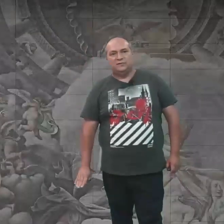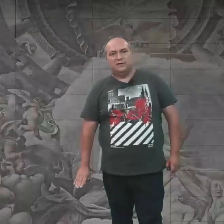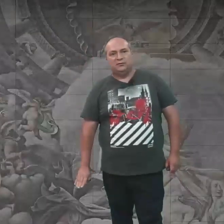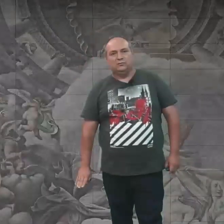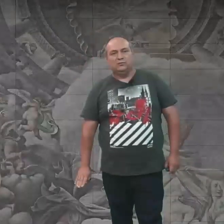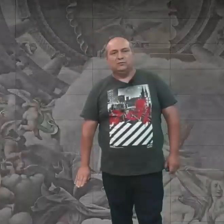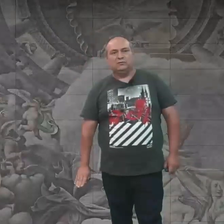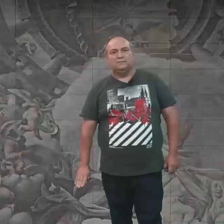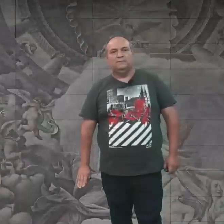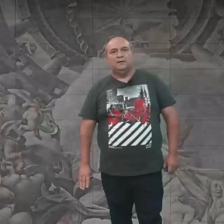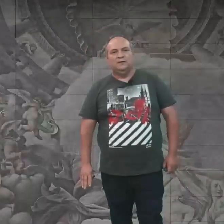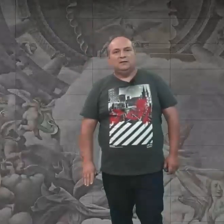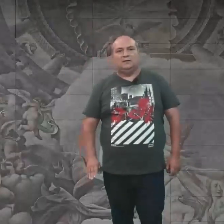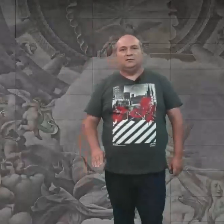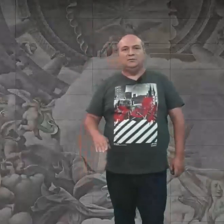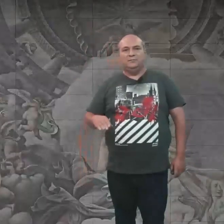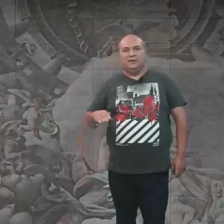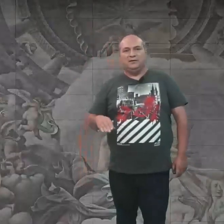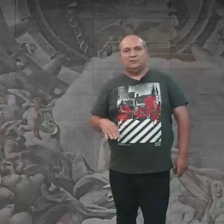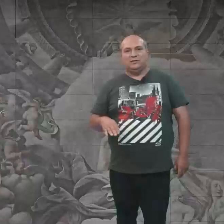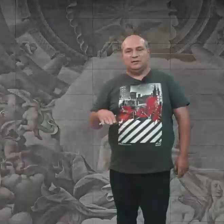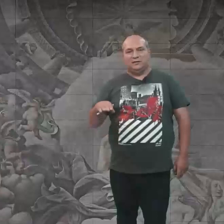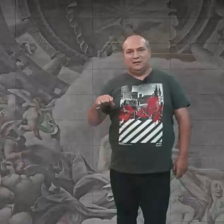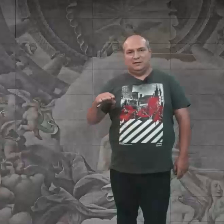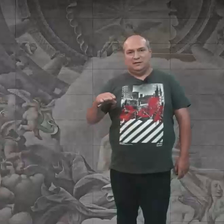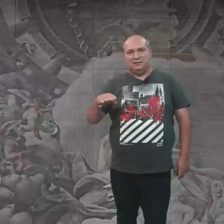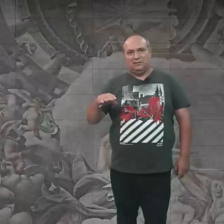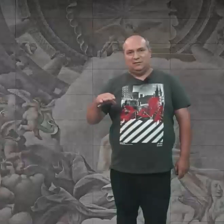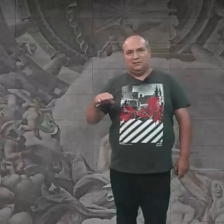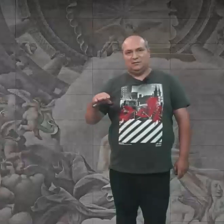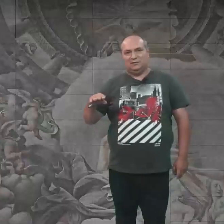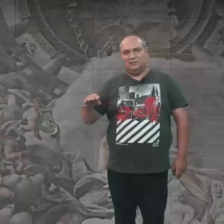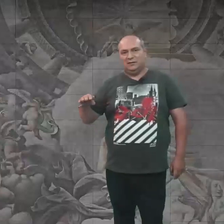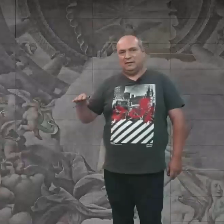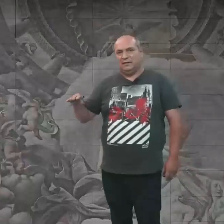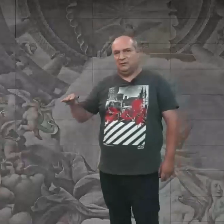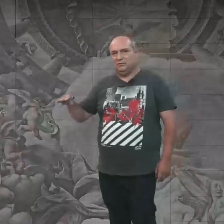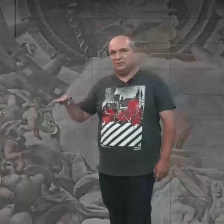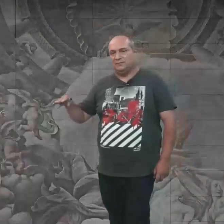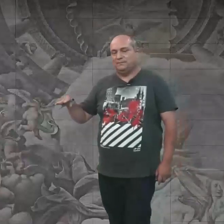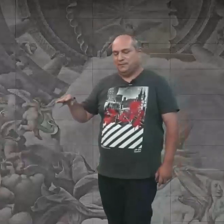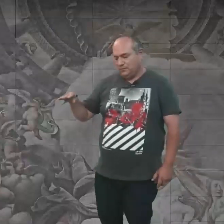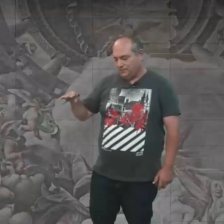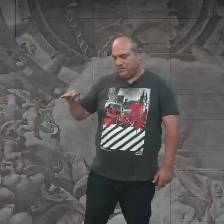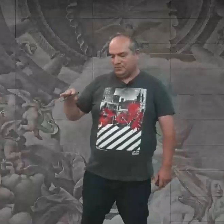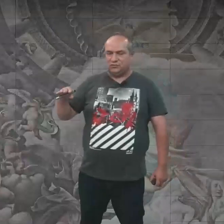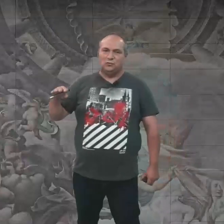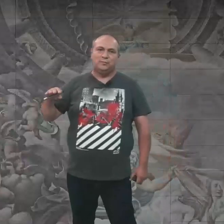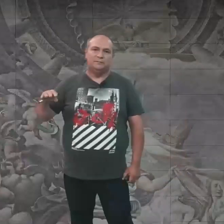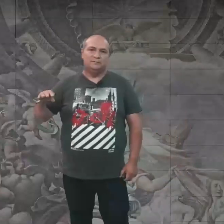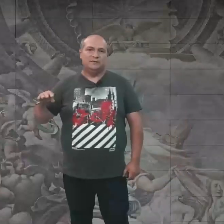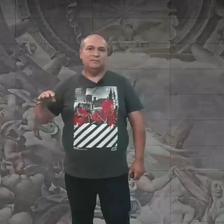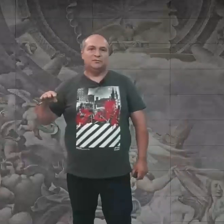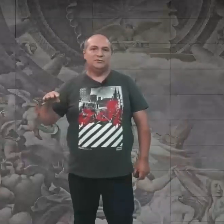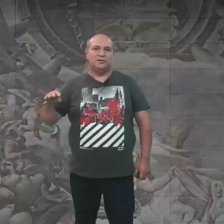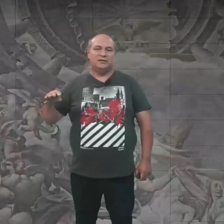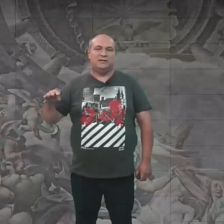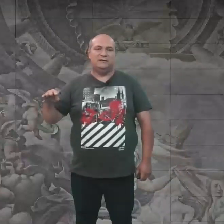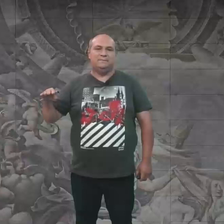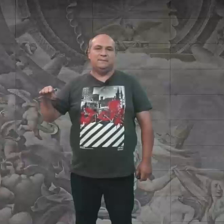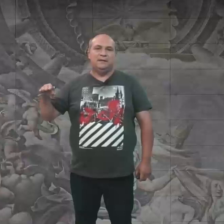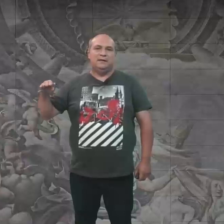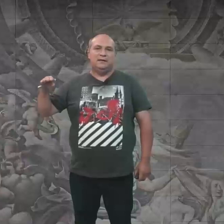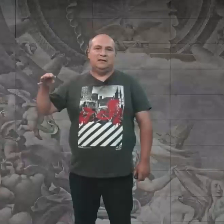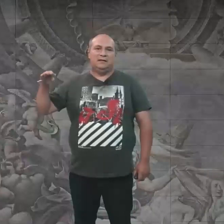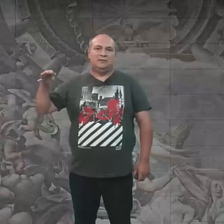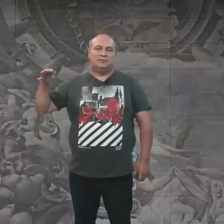deuses inferiores e o meio, né, que é entre gregos, da mitologia